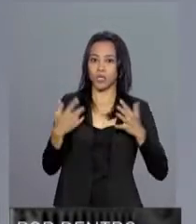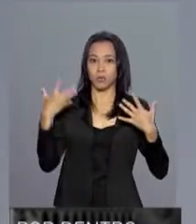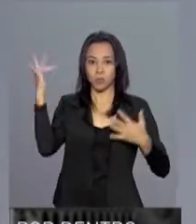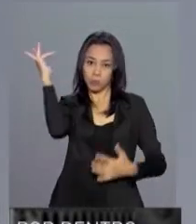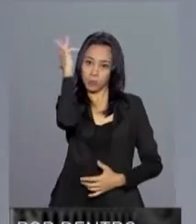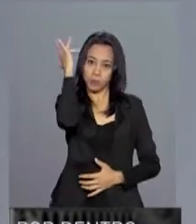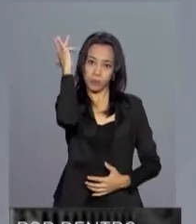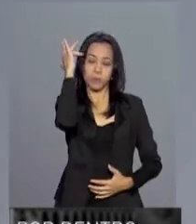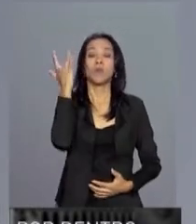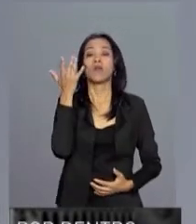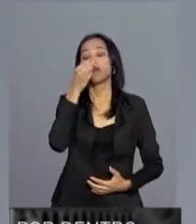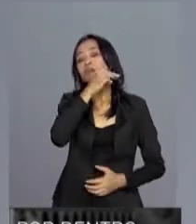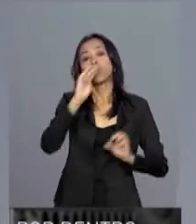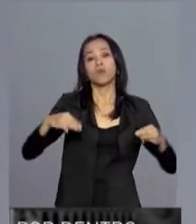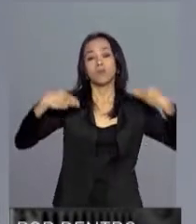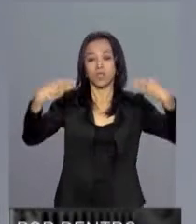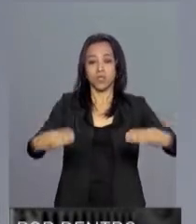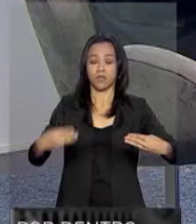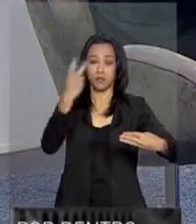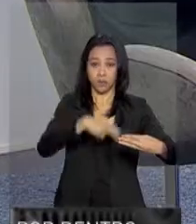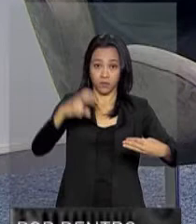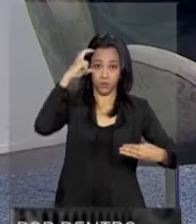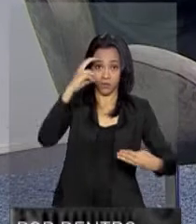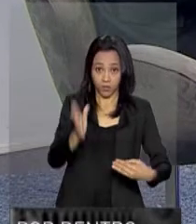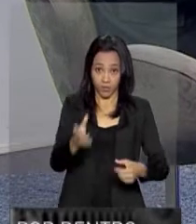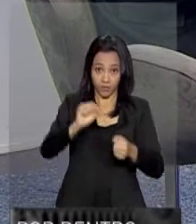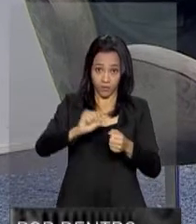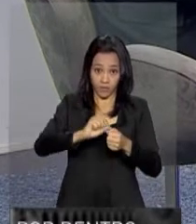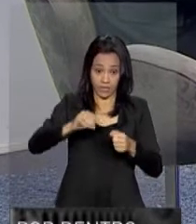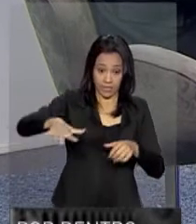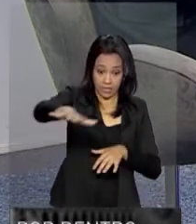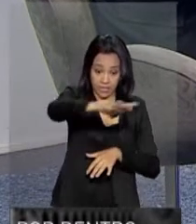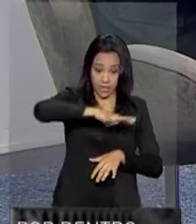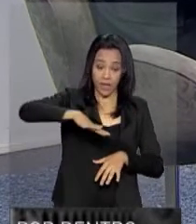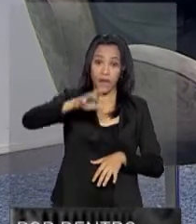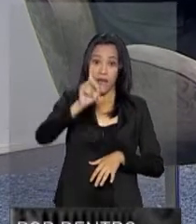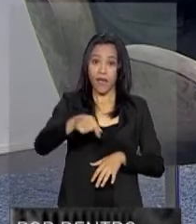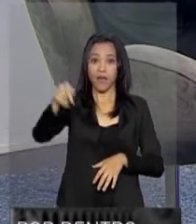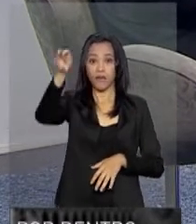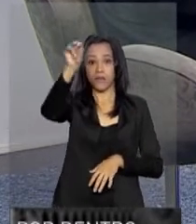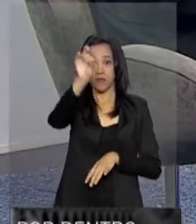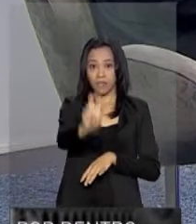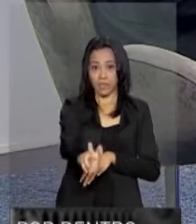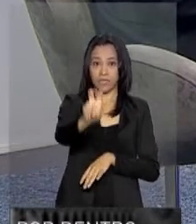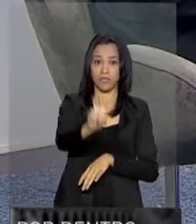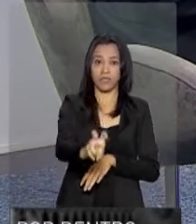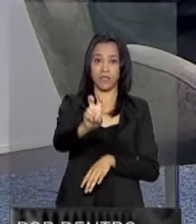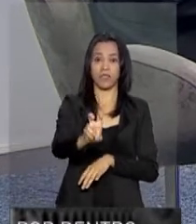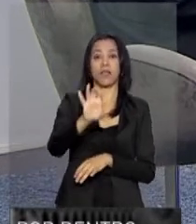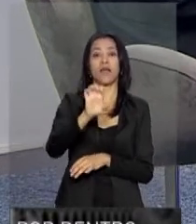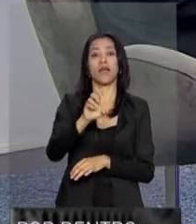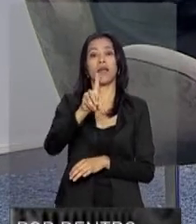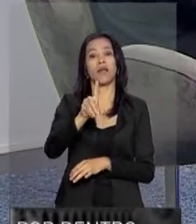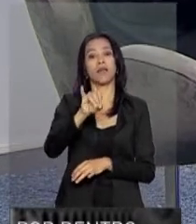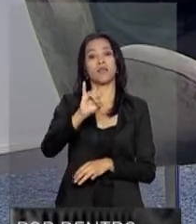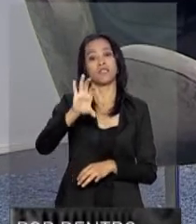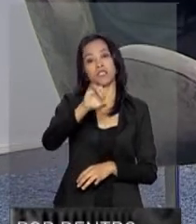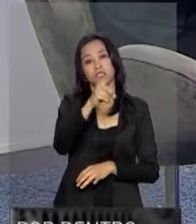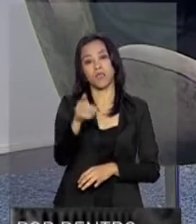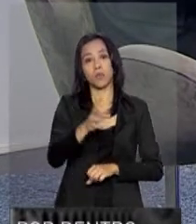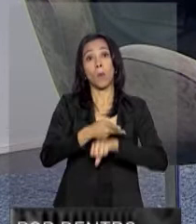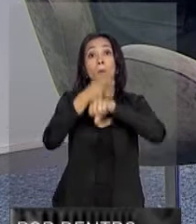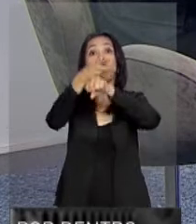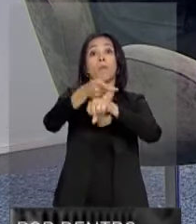não é é a quinta edição desse prêmio de cultura popular o